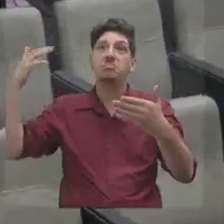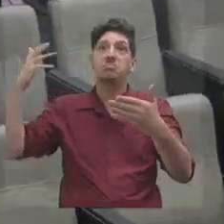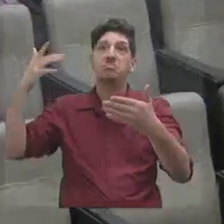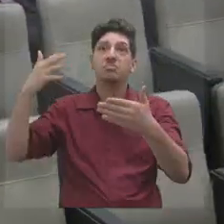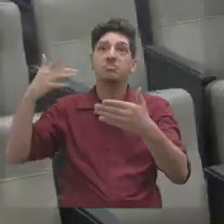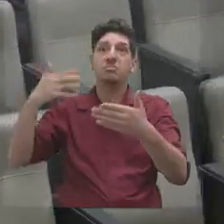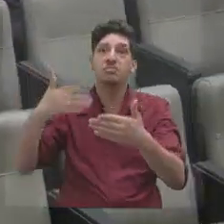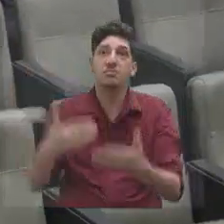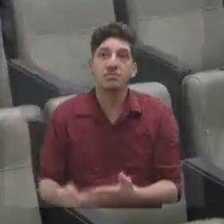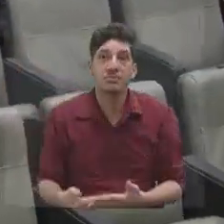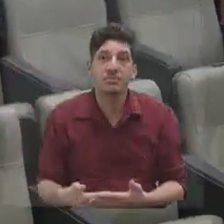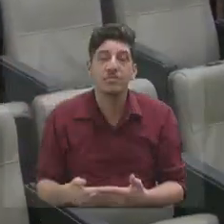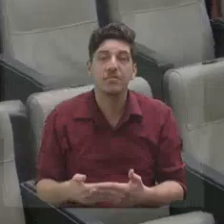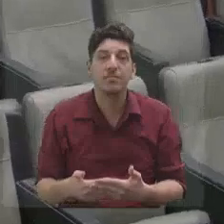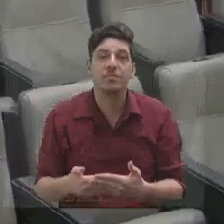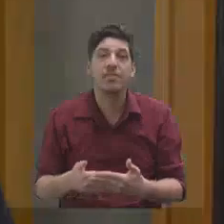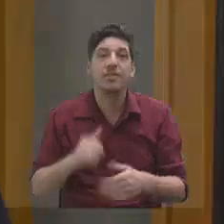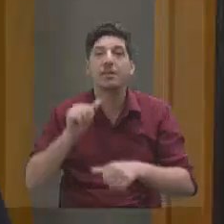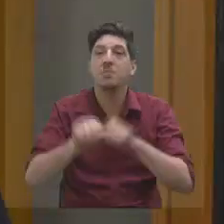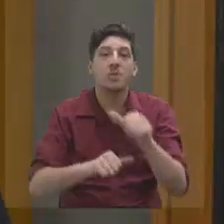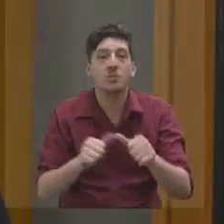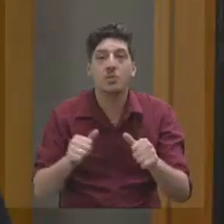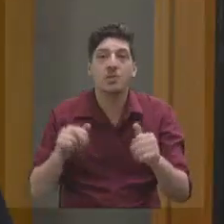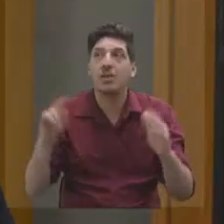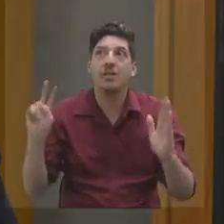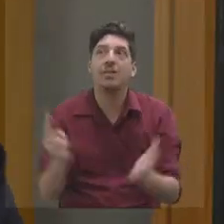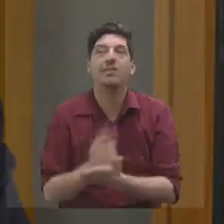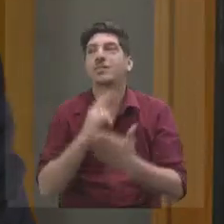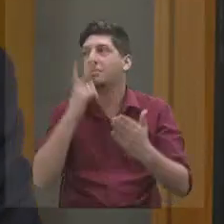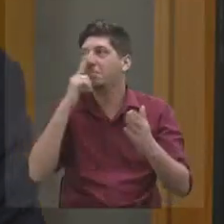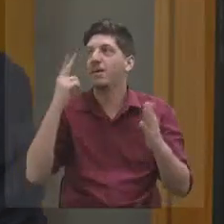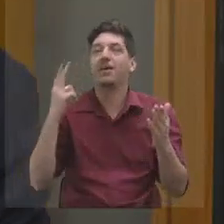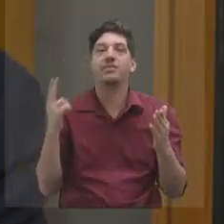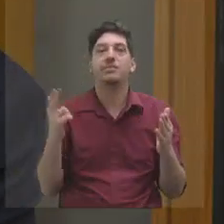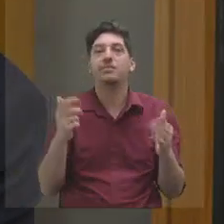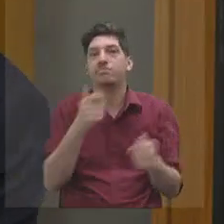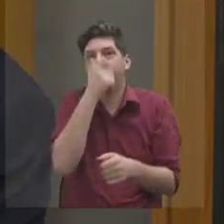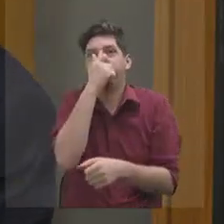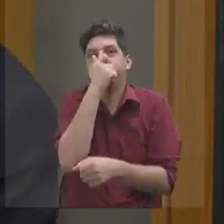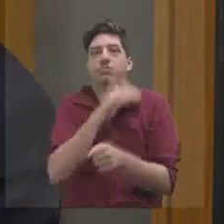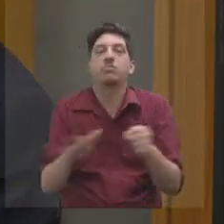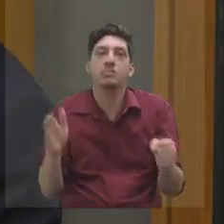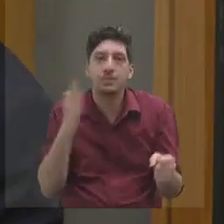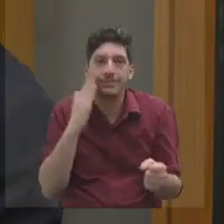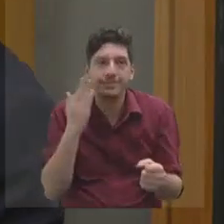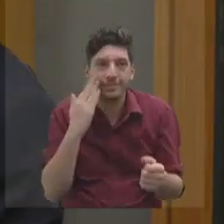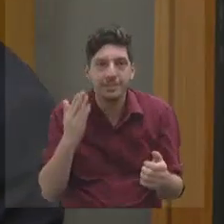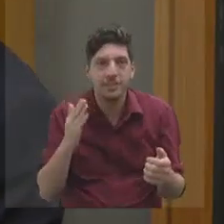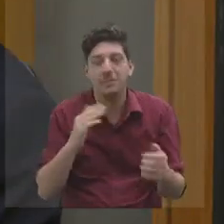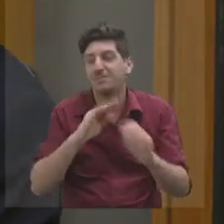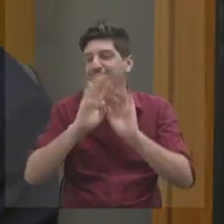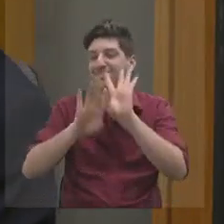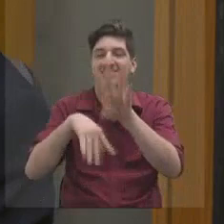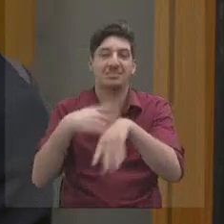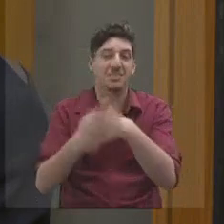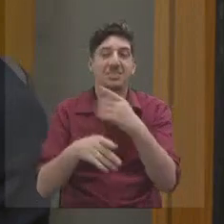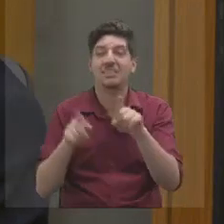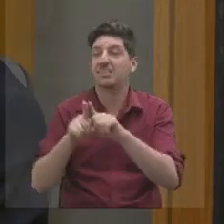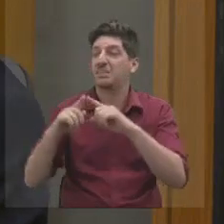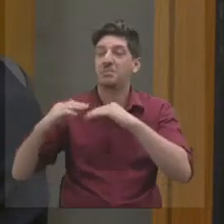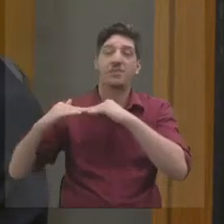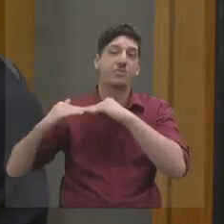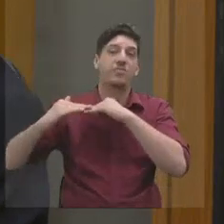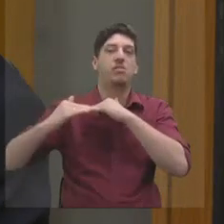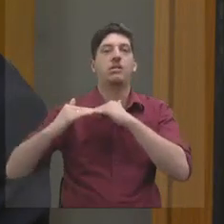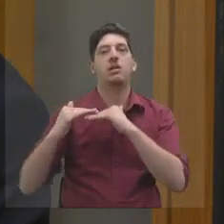né iriam se deteriorarem né E realmente ia causar um transtorno muito grande